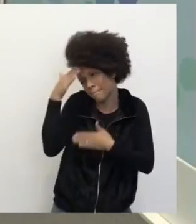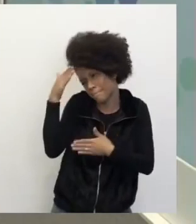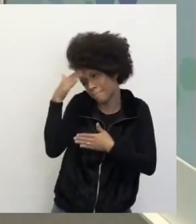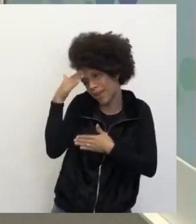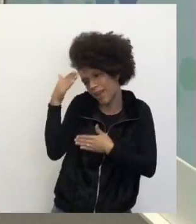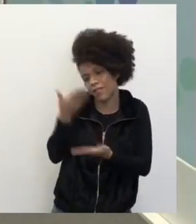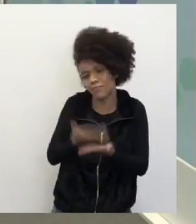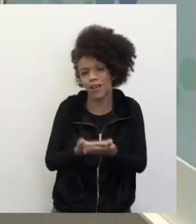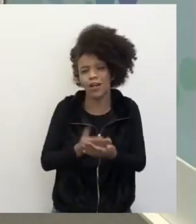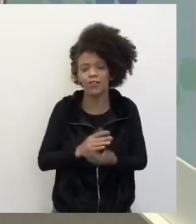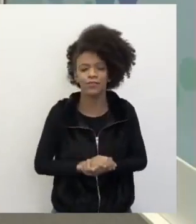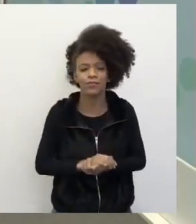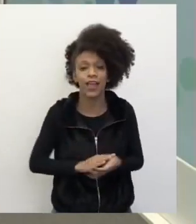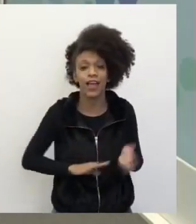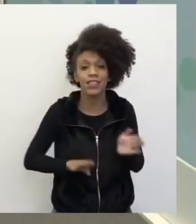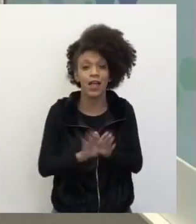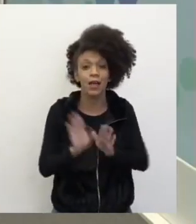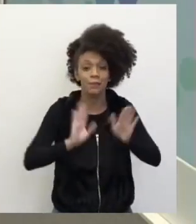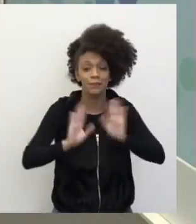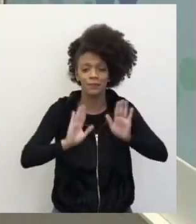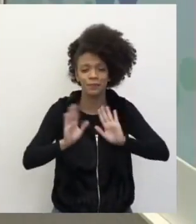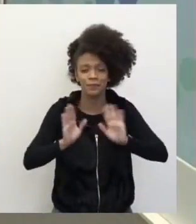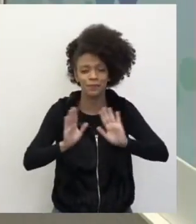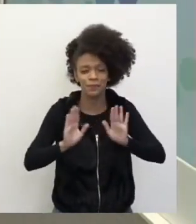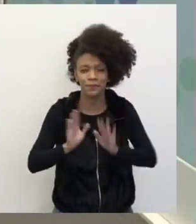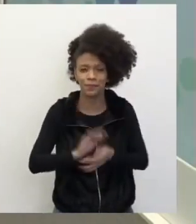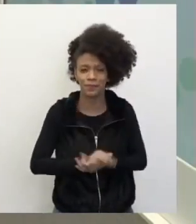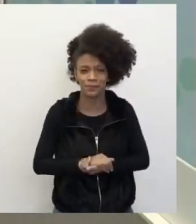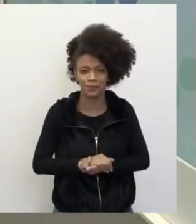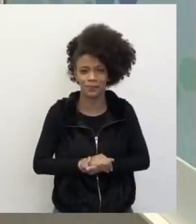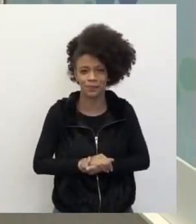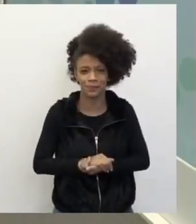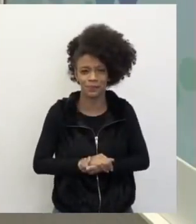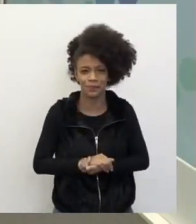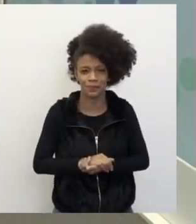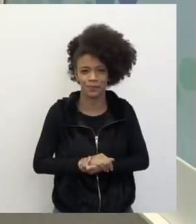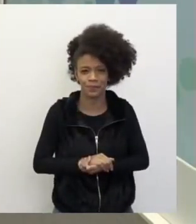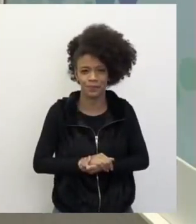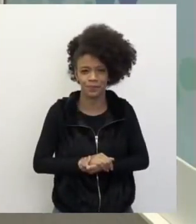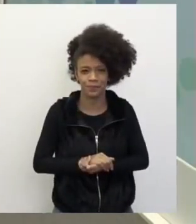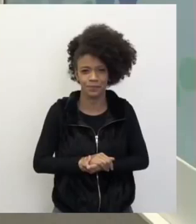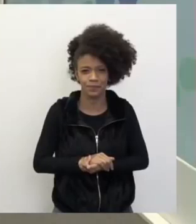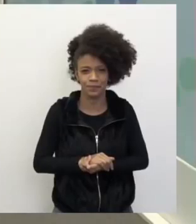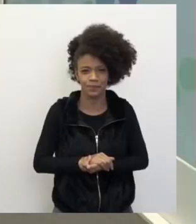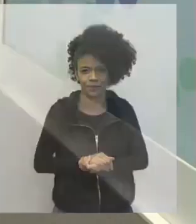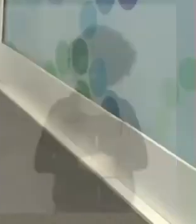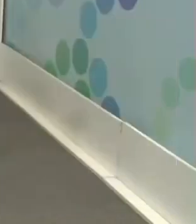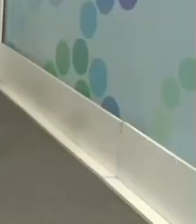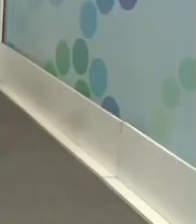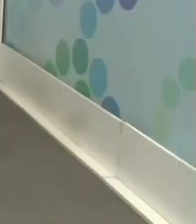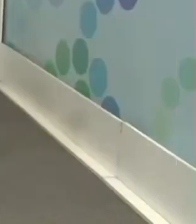é nóis. Gente, até amanhã, mais uma aula de gramática. Tchau, tchau. Tchau.